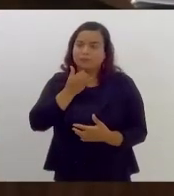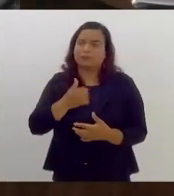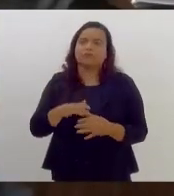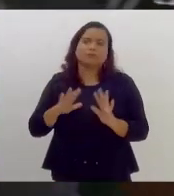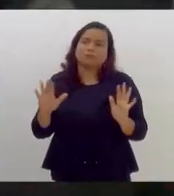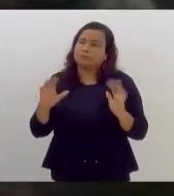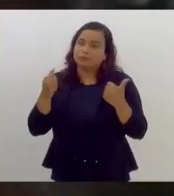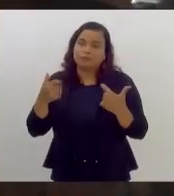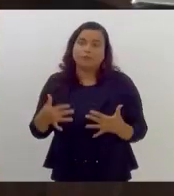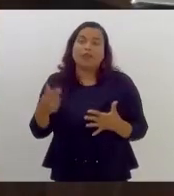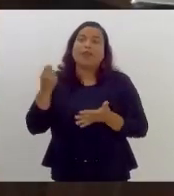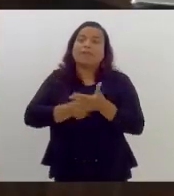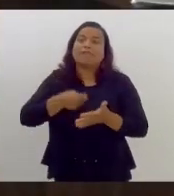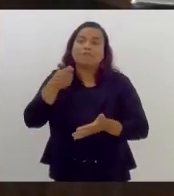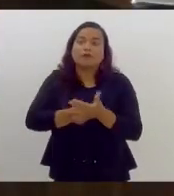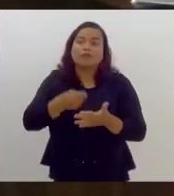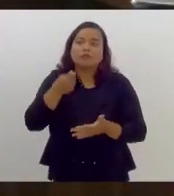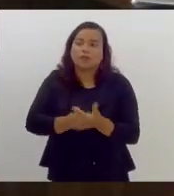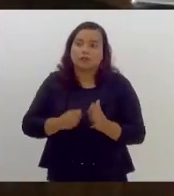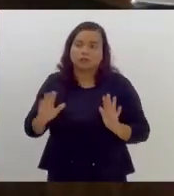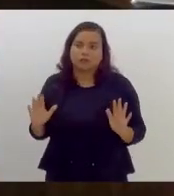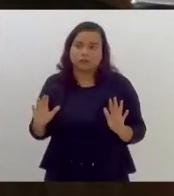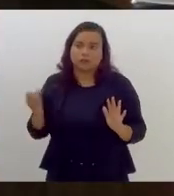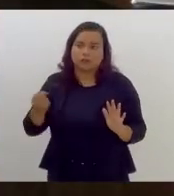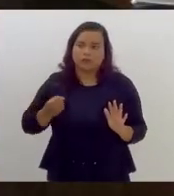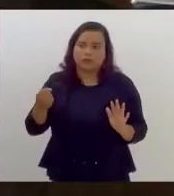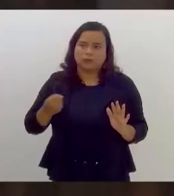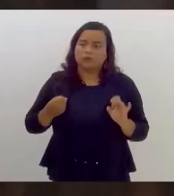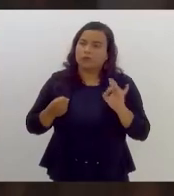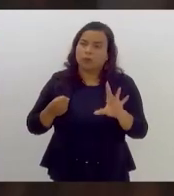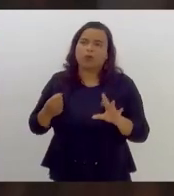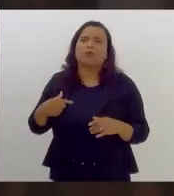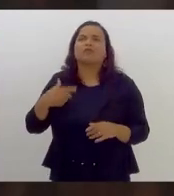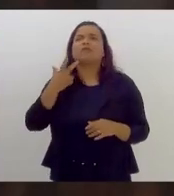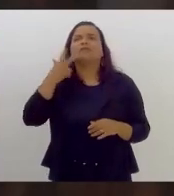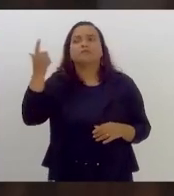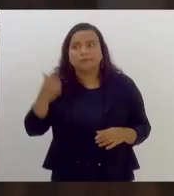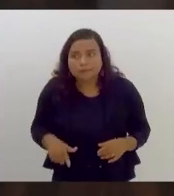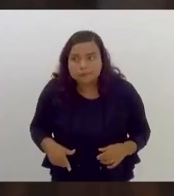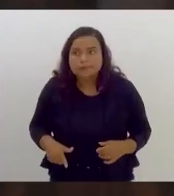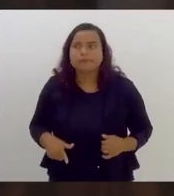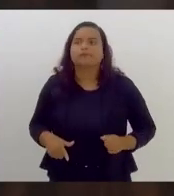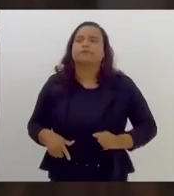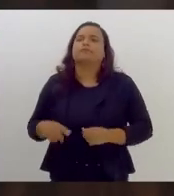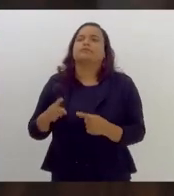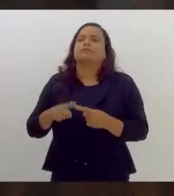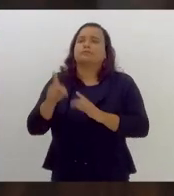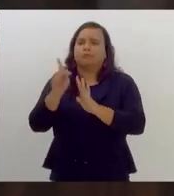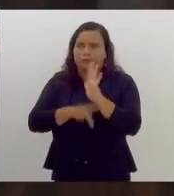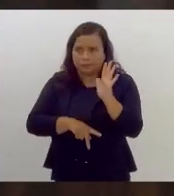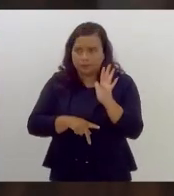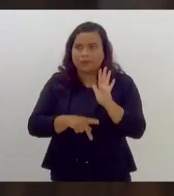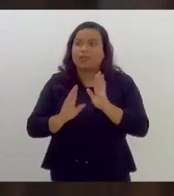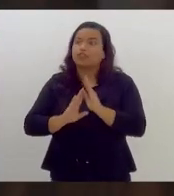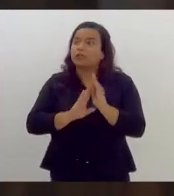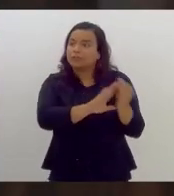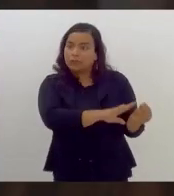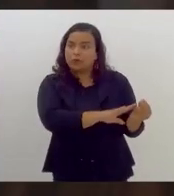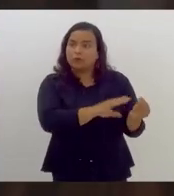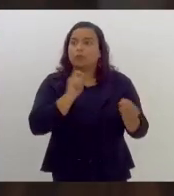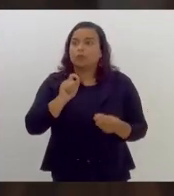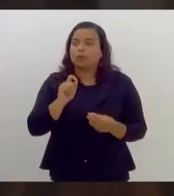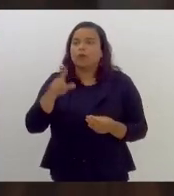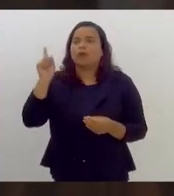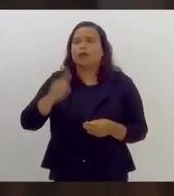só reforcei o número da posição que está na pauta, mas faça outra vez. Os projetos pela rejeição